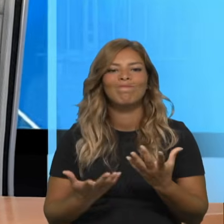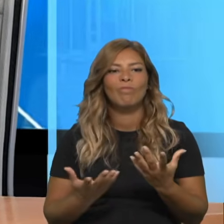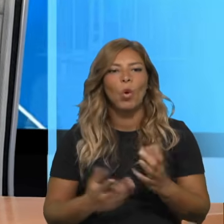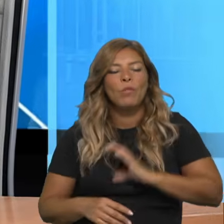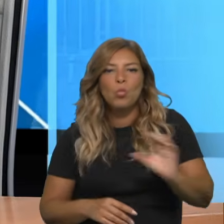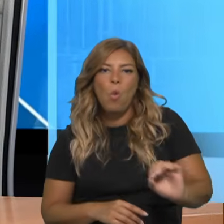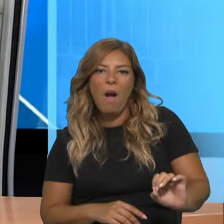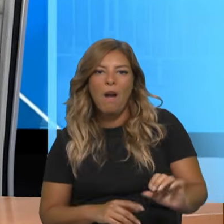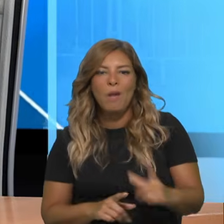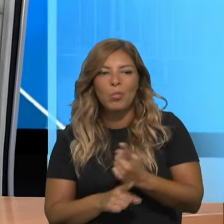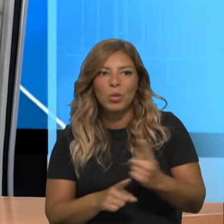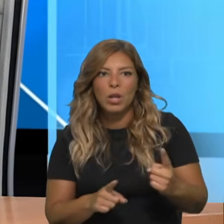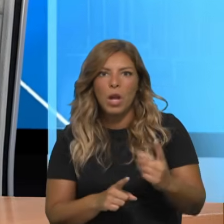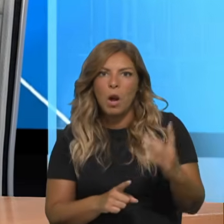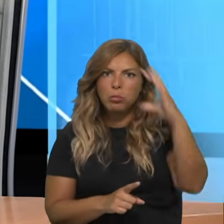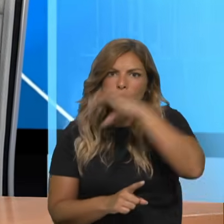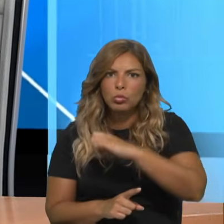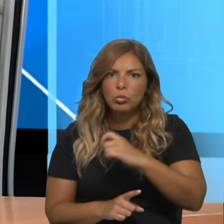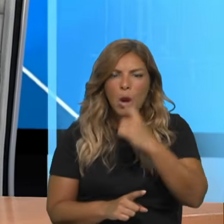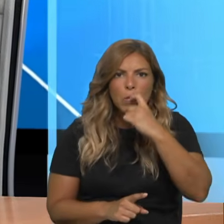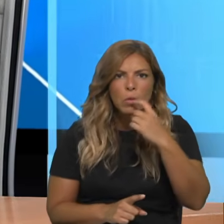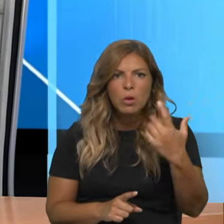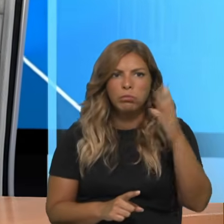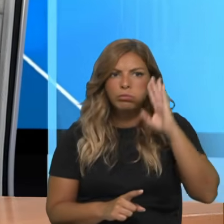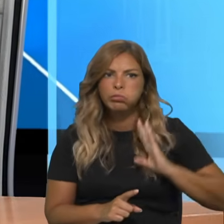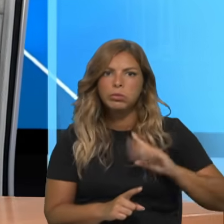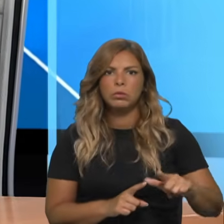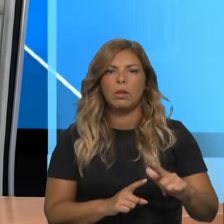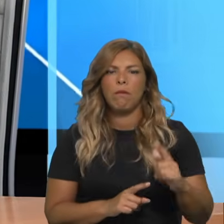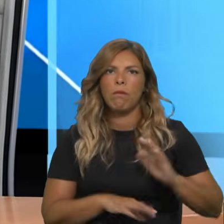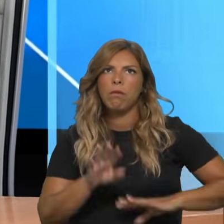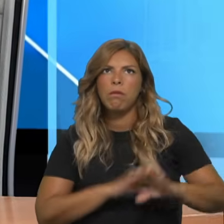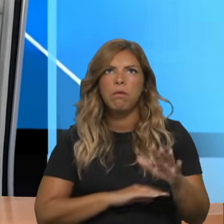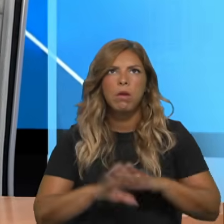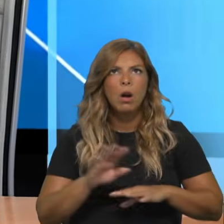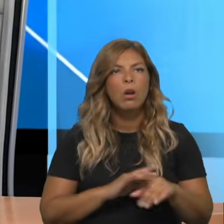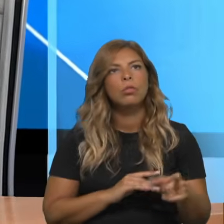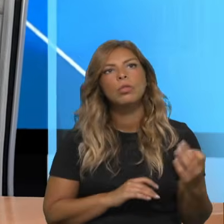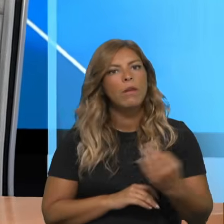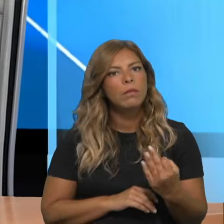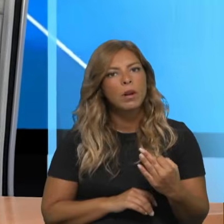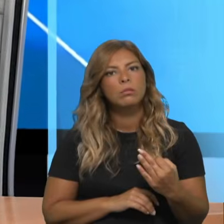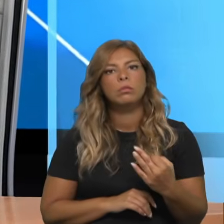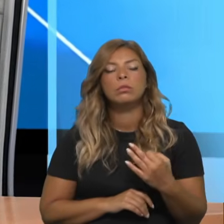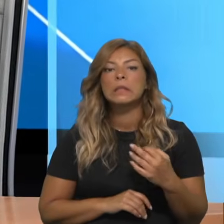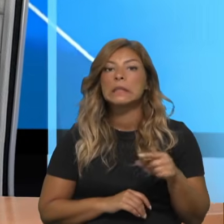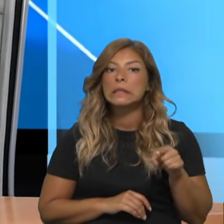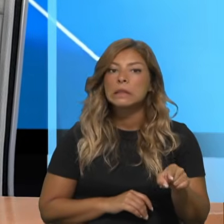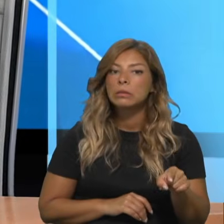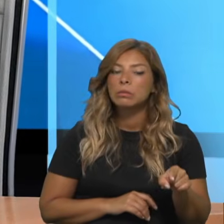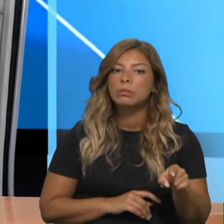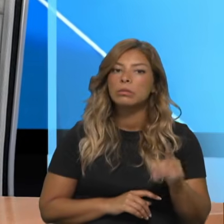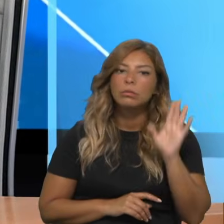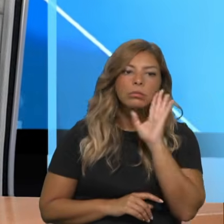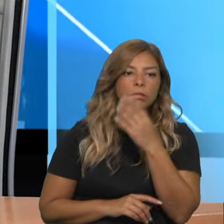são relatados abusos da parte das próprias Forças Armadas de Moçambique, de algumas pessoas, de alguns setores das